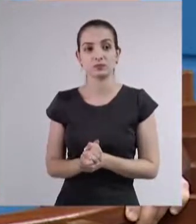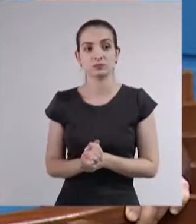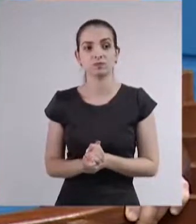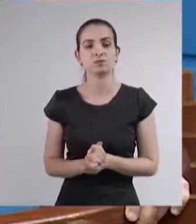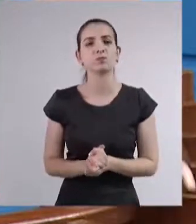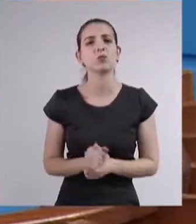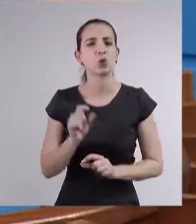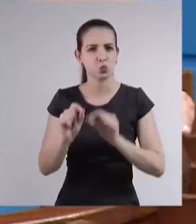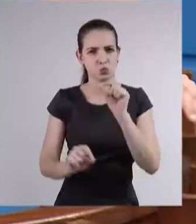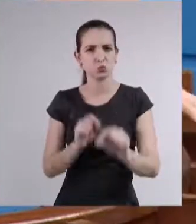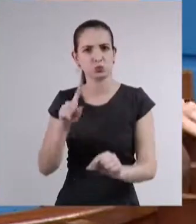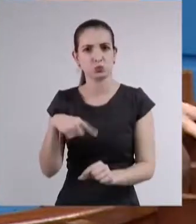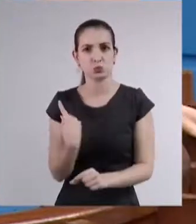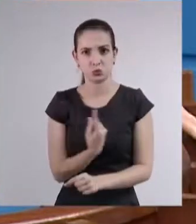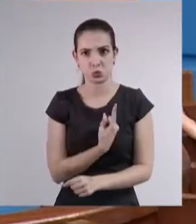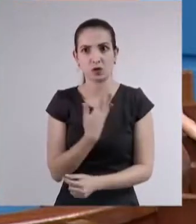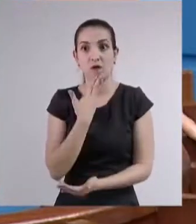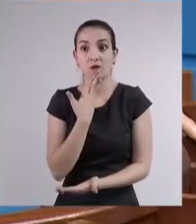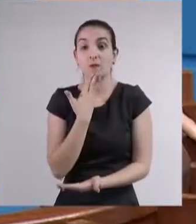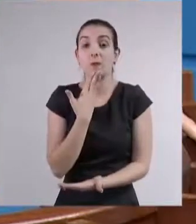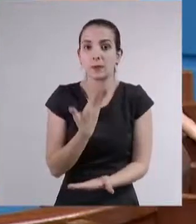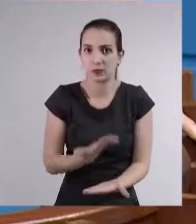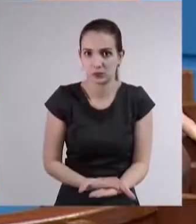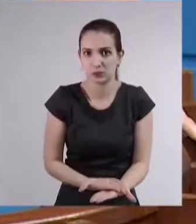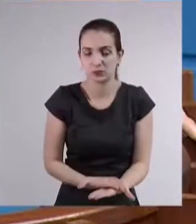Uma coisa impressionante,